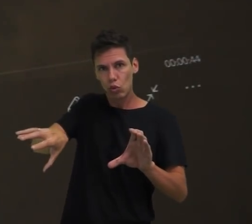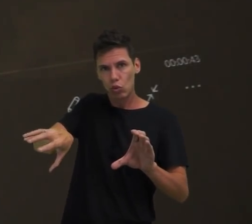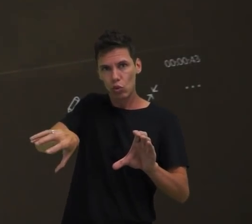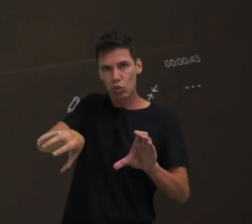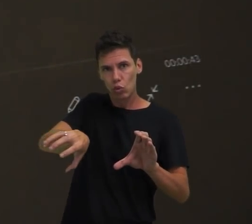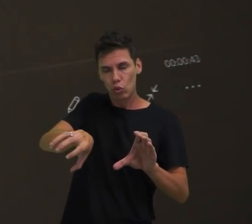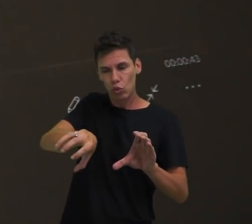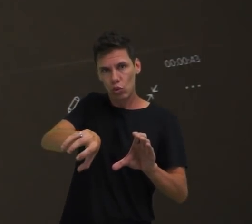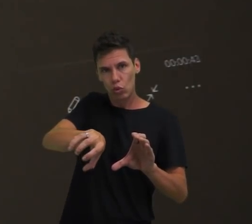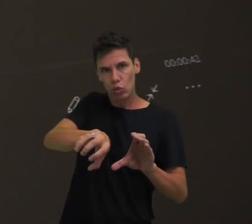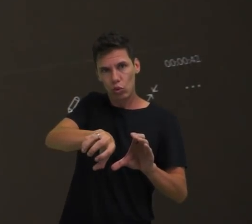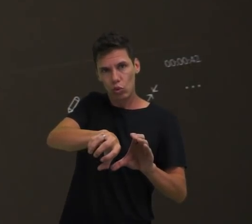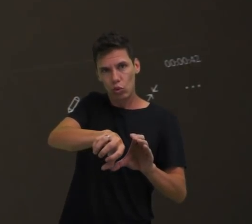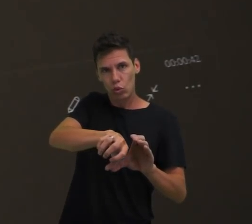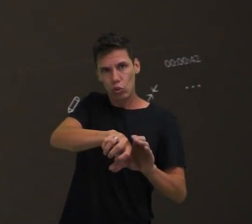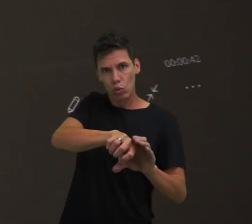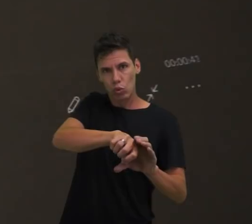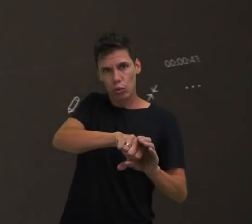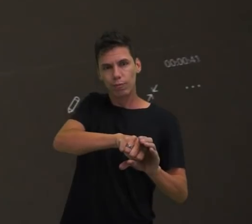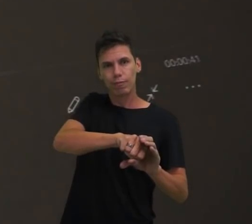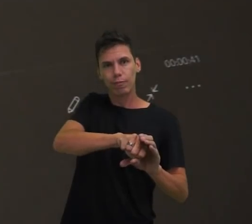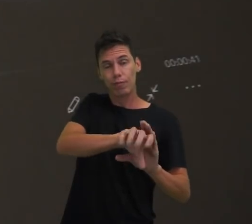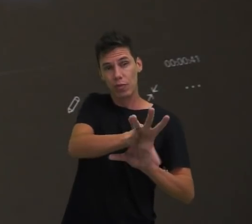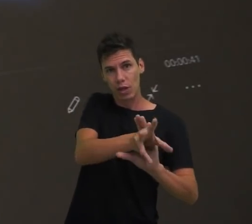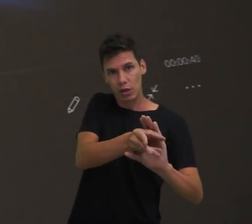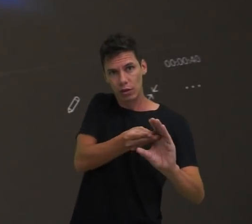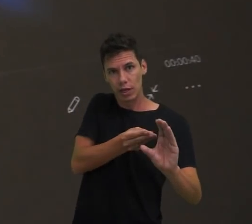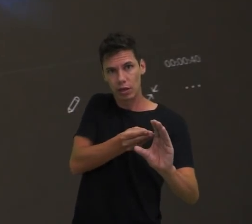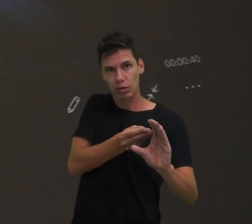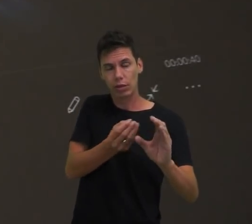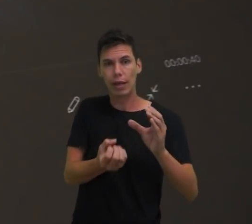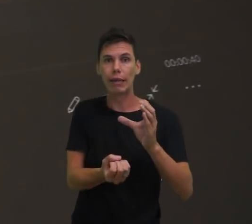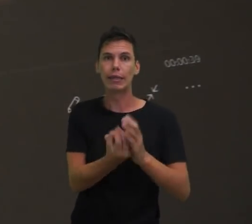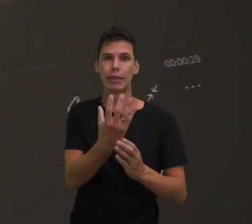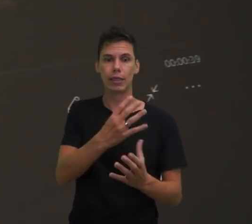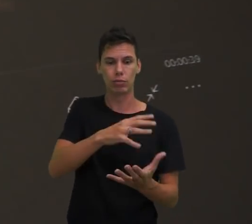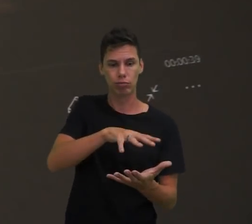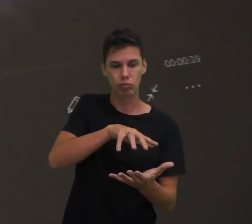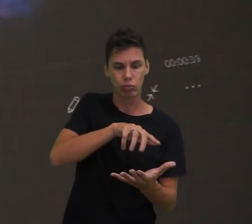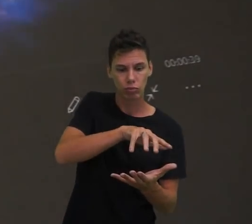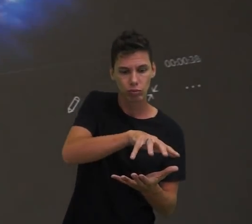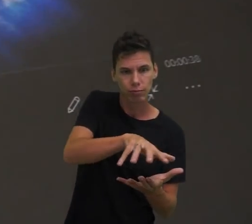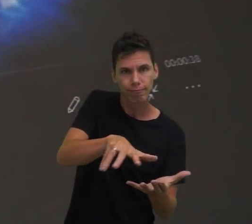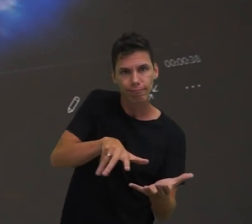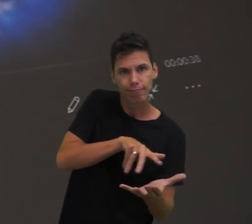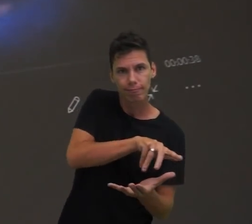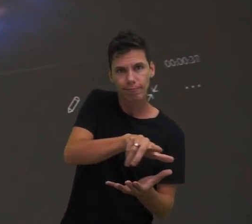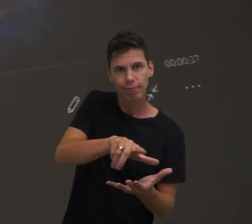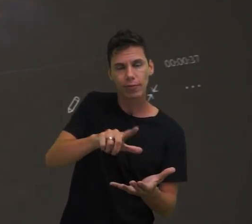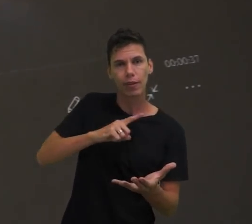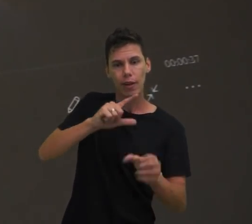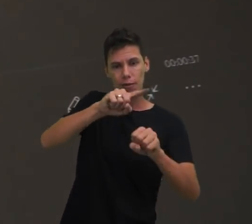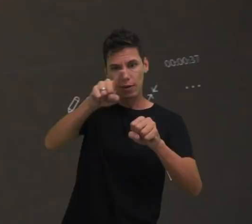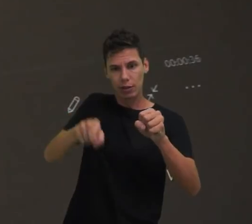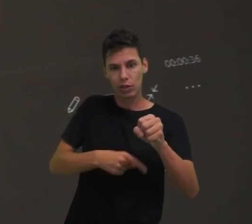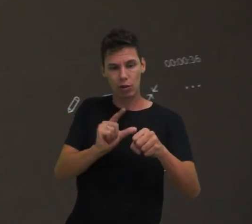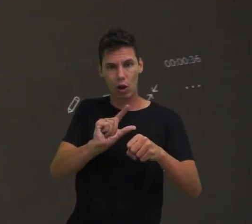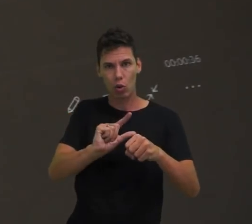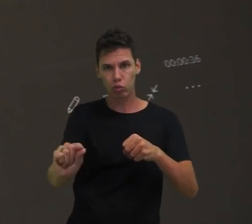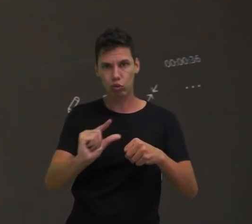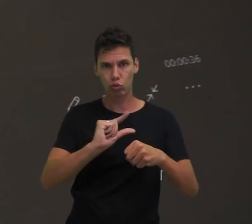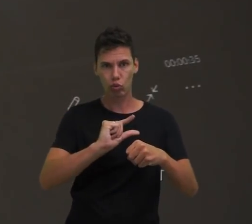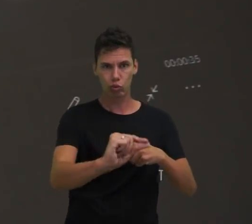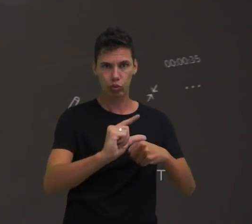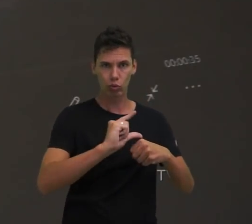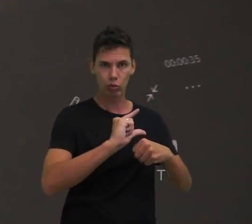isso aqui é o que acontece basicamente, ó. Ele espirala, forma um disco de material, parte das partículas escapa aqui